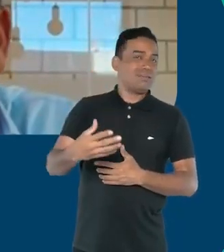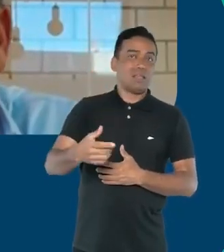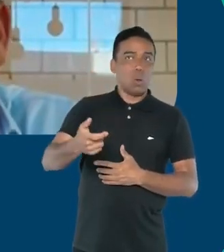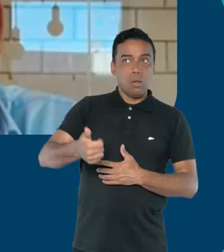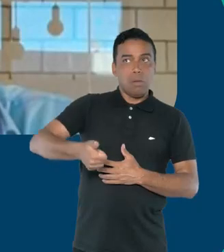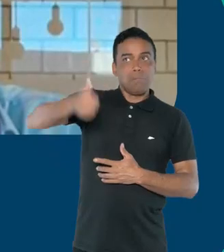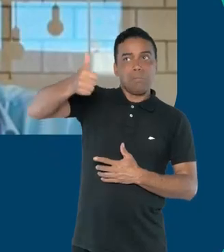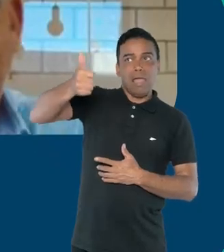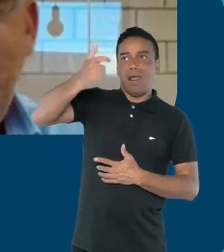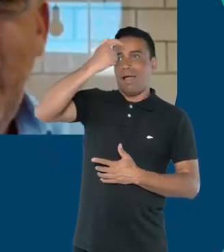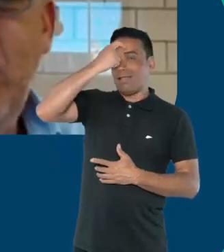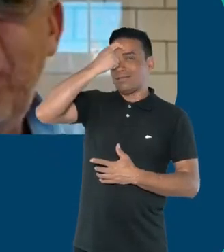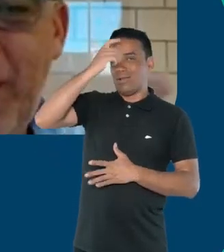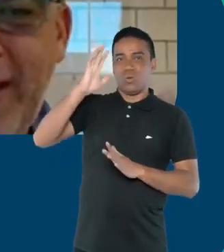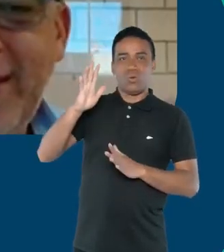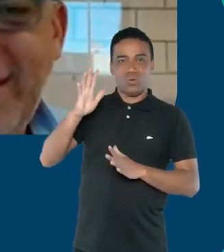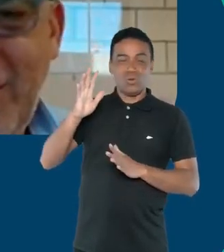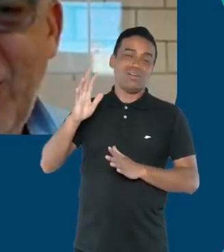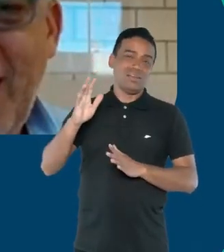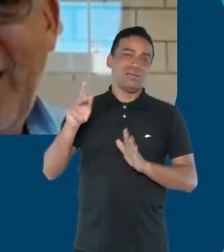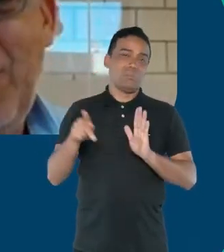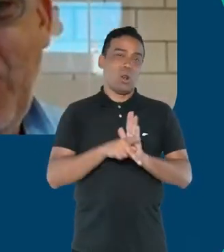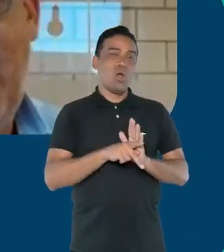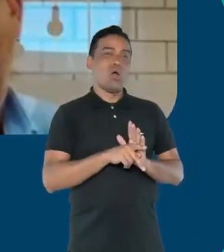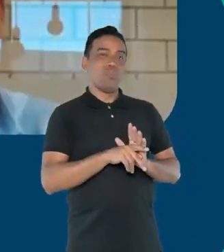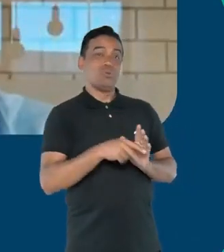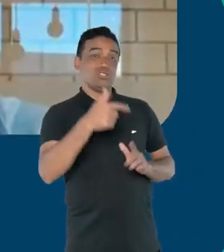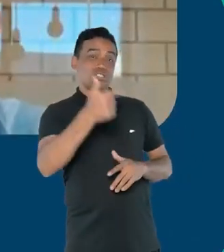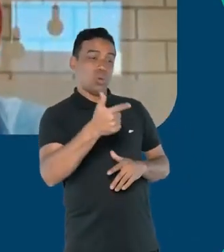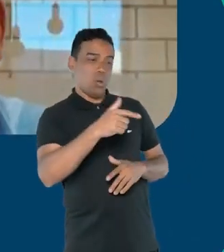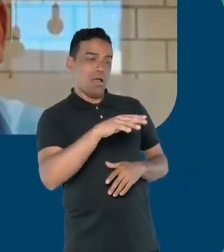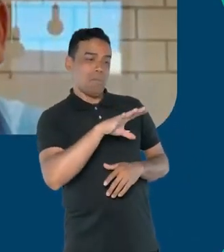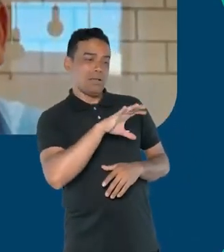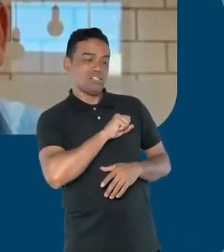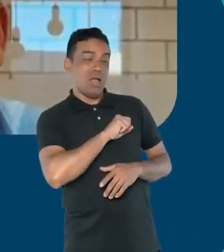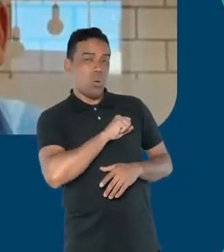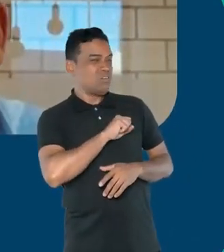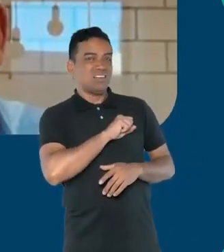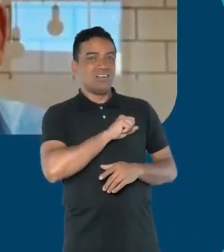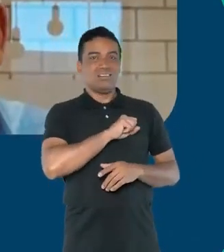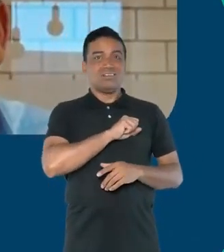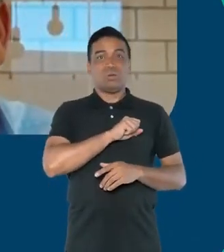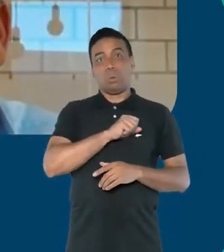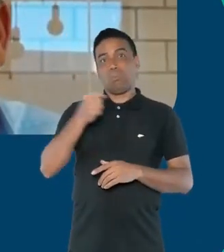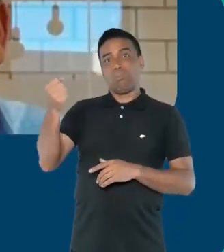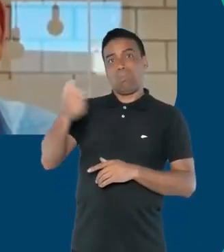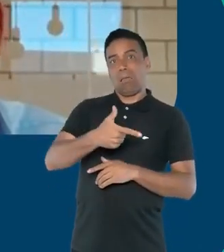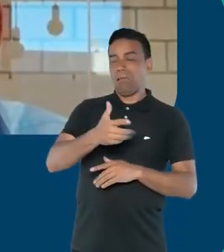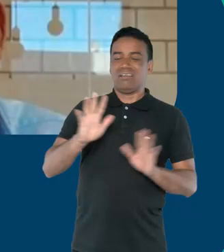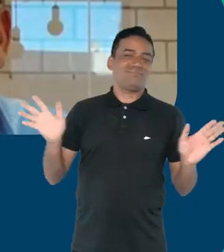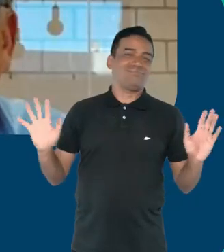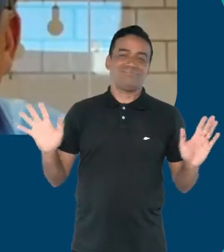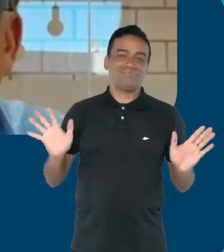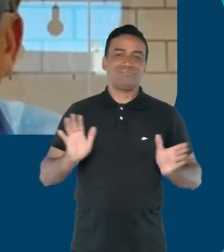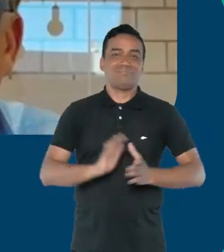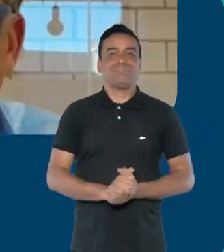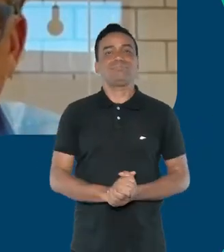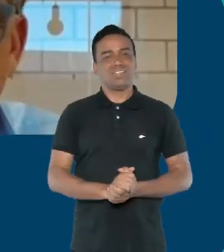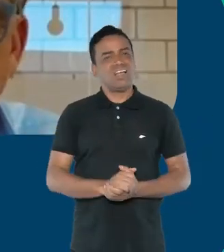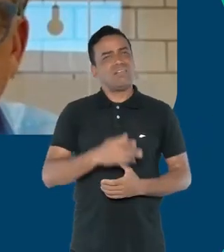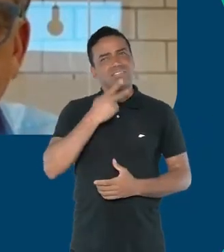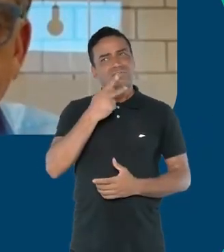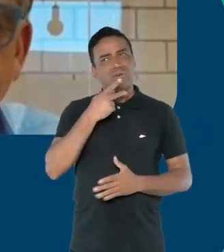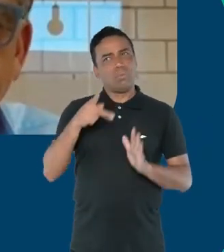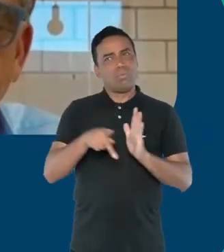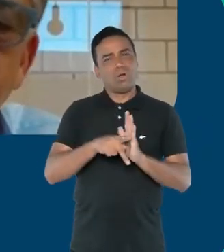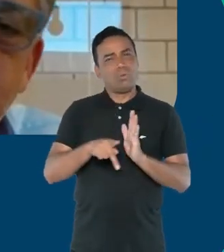de Hume, não presta, e o que presta são as paixões. Sim, e você falou um pouquinho sobre, né, sobre a biografia